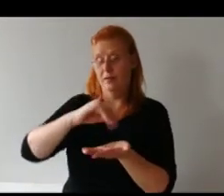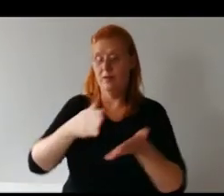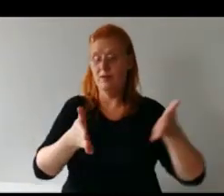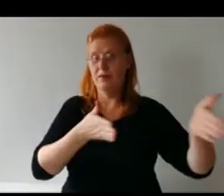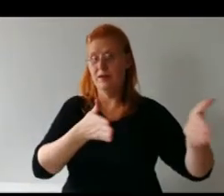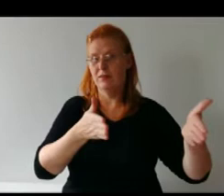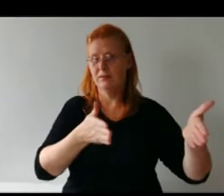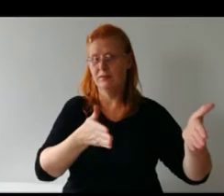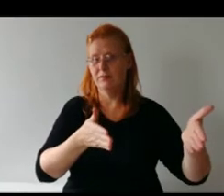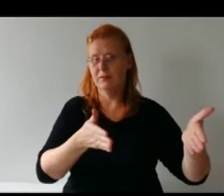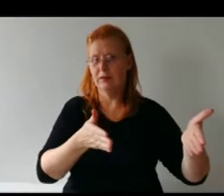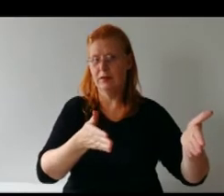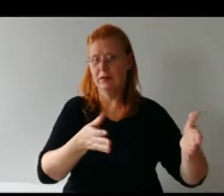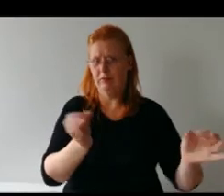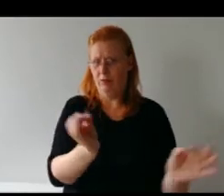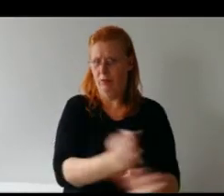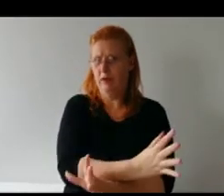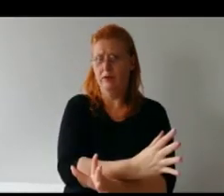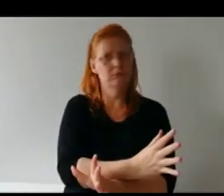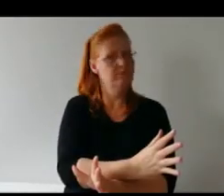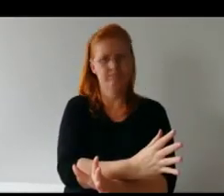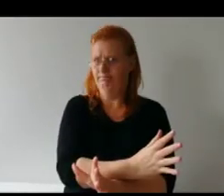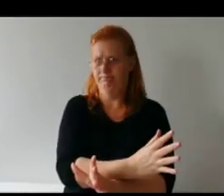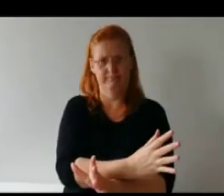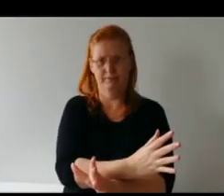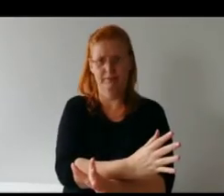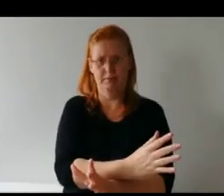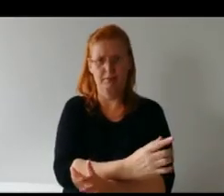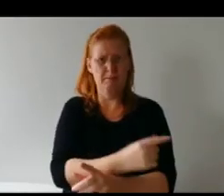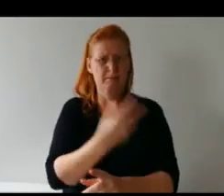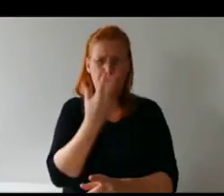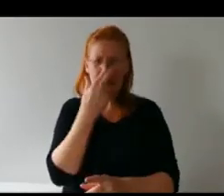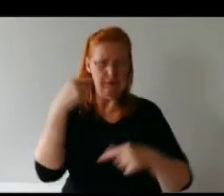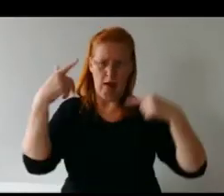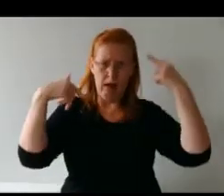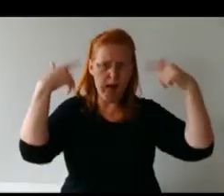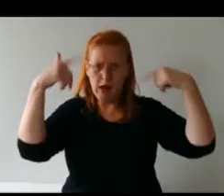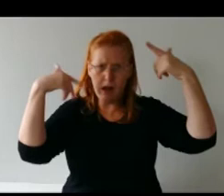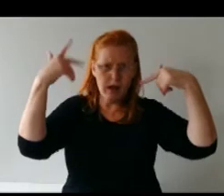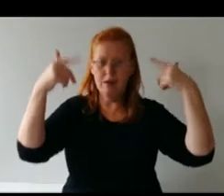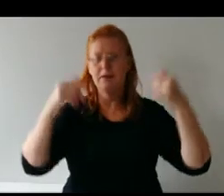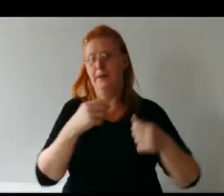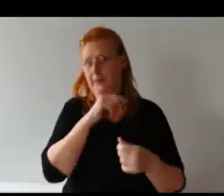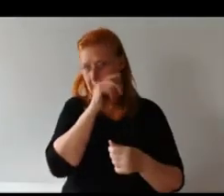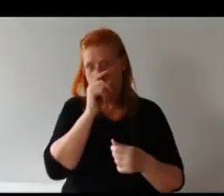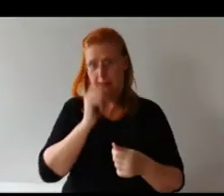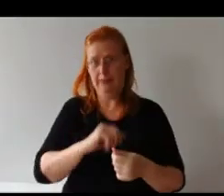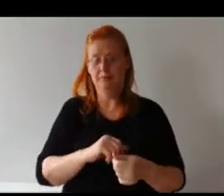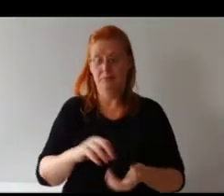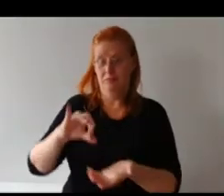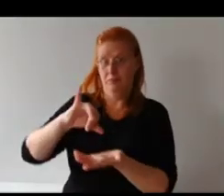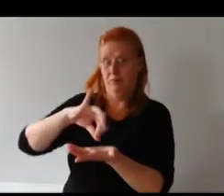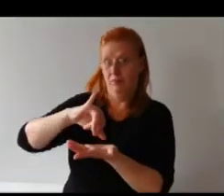Esse capitalismo, naquele período, ele não estava maduro. Ele via como se fosse uma coisa bem maluca, bem louca.